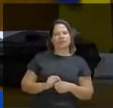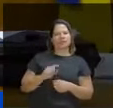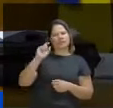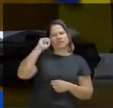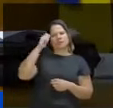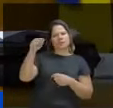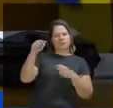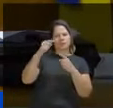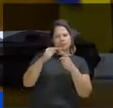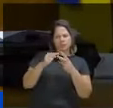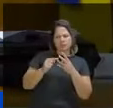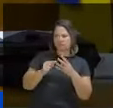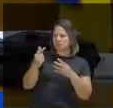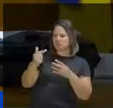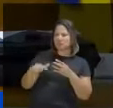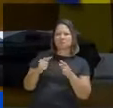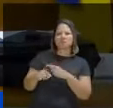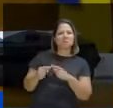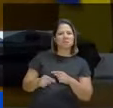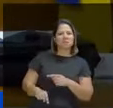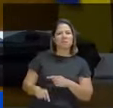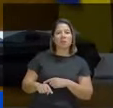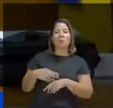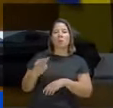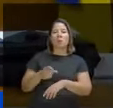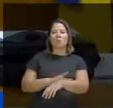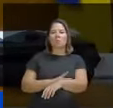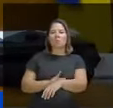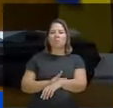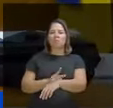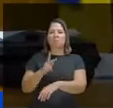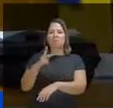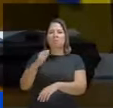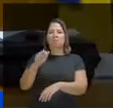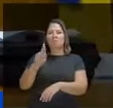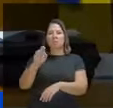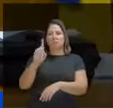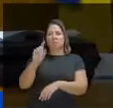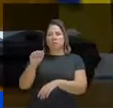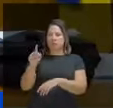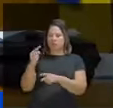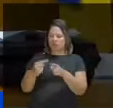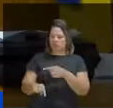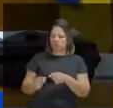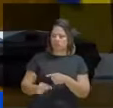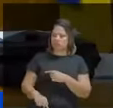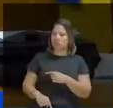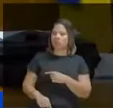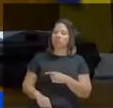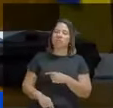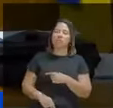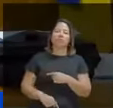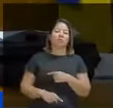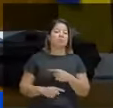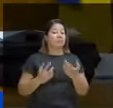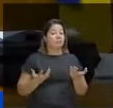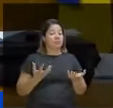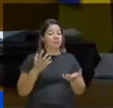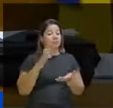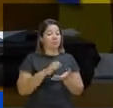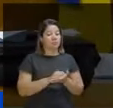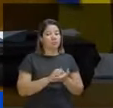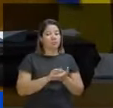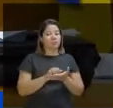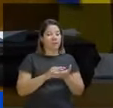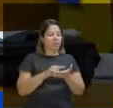fenotipicamente negra ou parda, ele submete e colhe parecer, se ele entender necessário, dessa comissão. Logicamente não vai ser